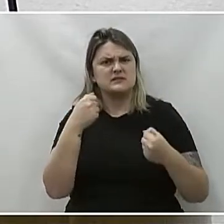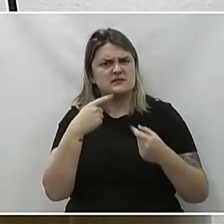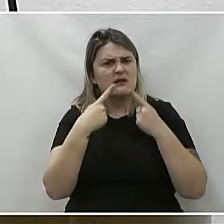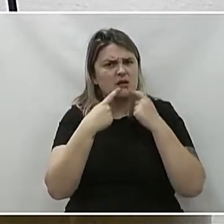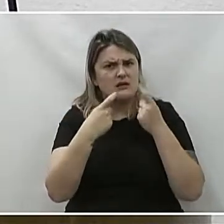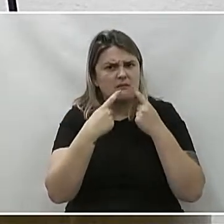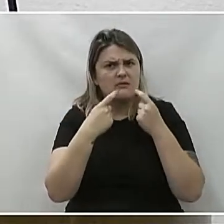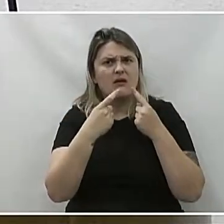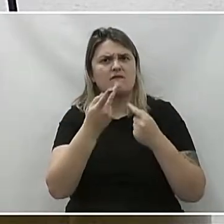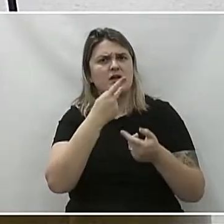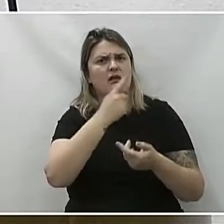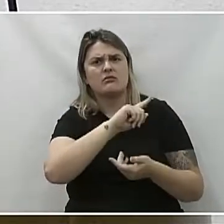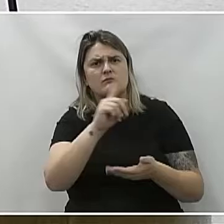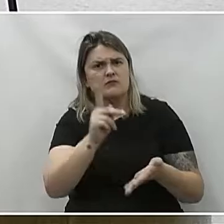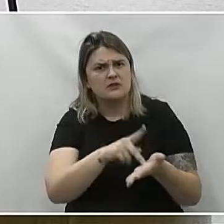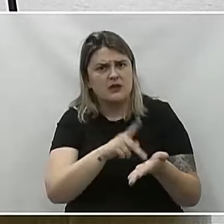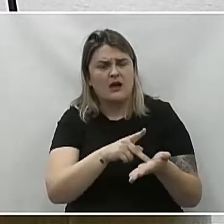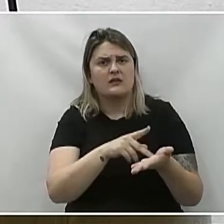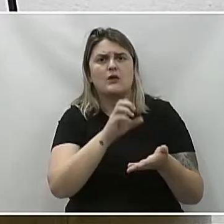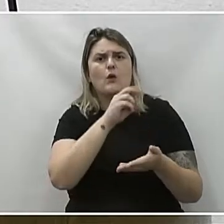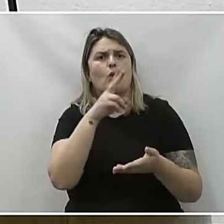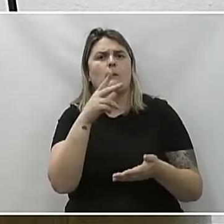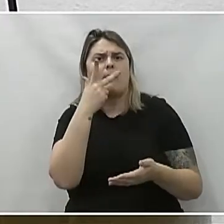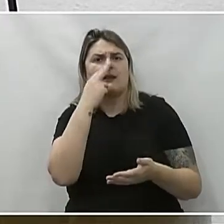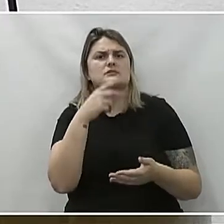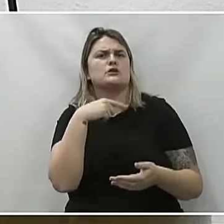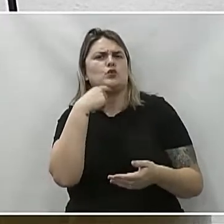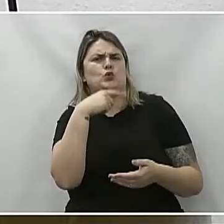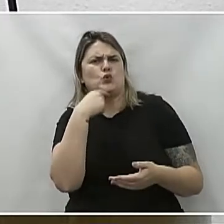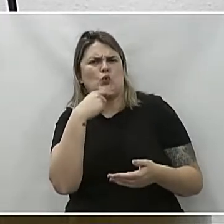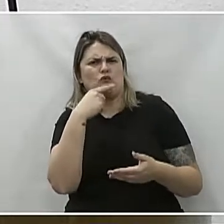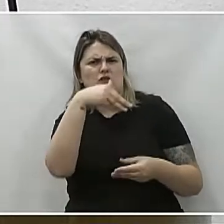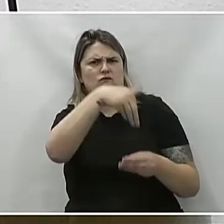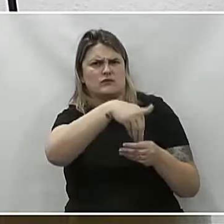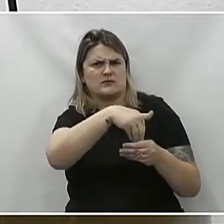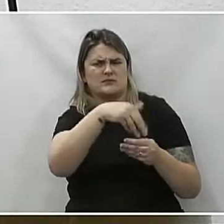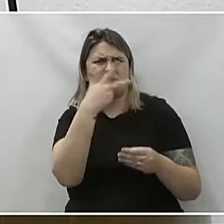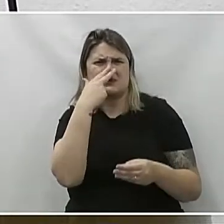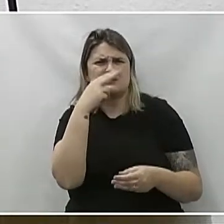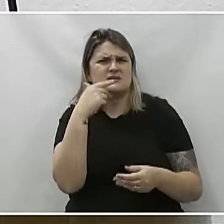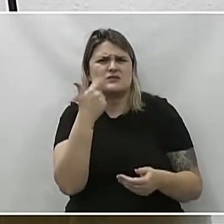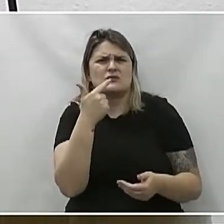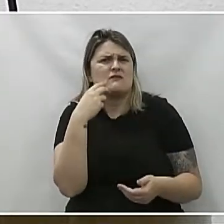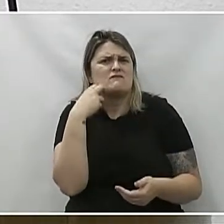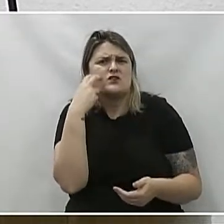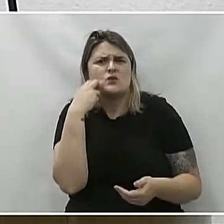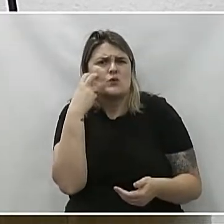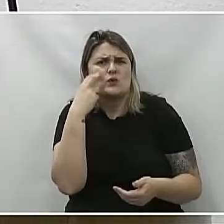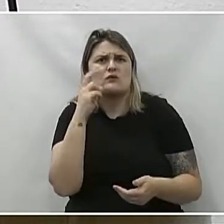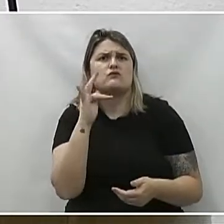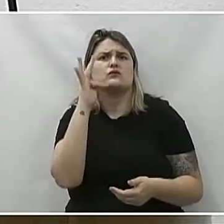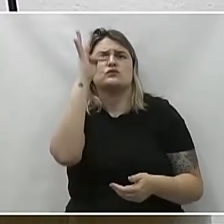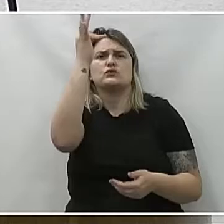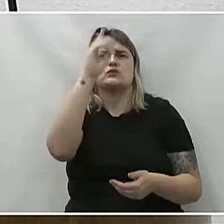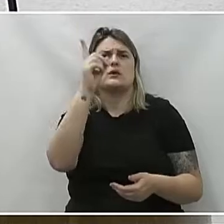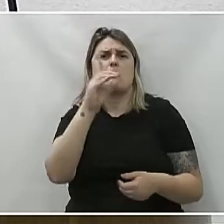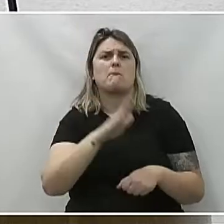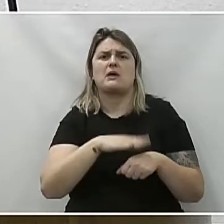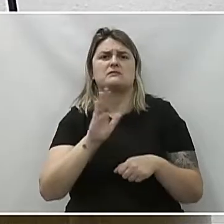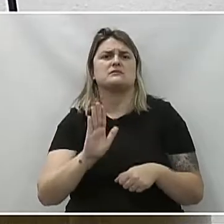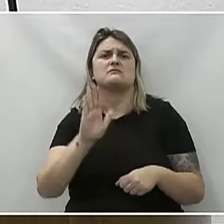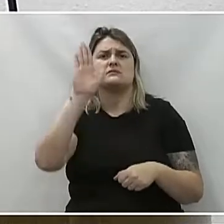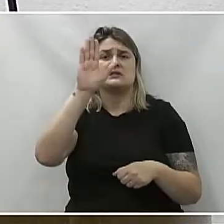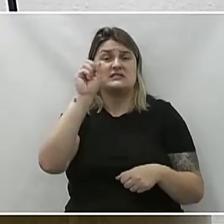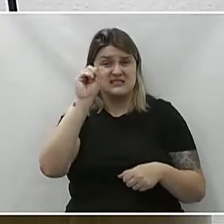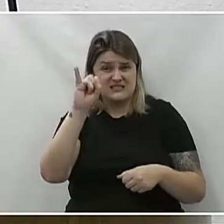contestem, né, o processo eleitoral. Quem faz isso tem que ter muita vergonha na cara, não saia mais candidato. Se o sistema